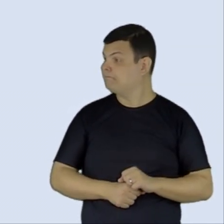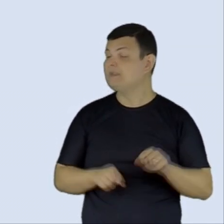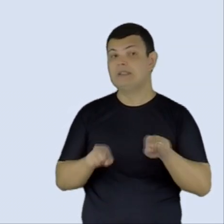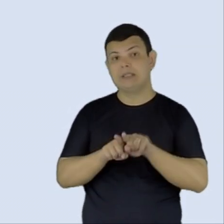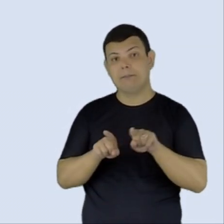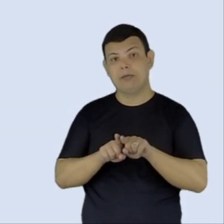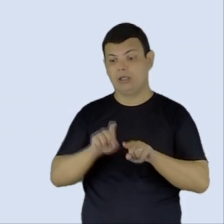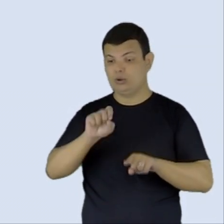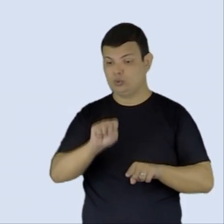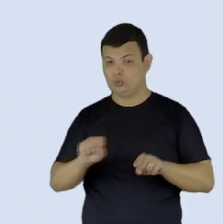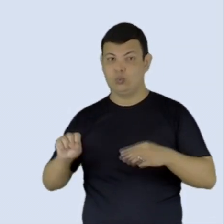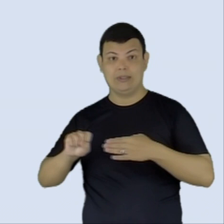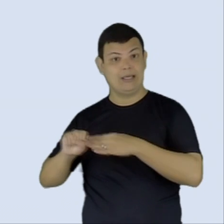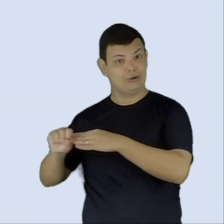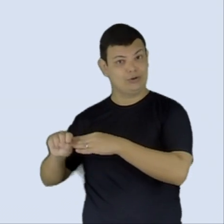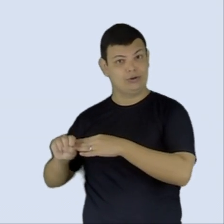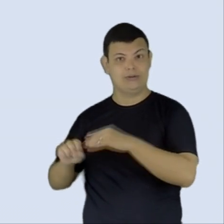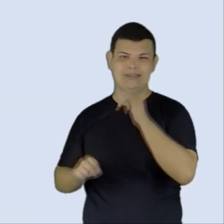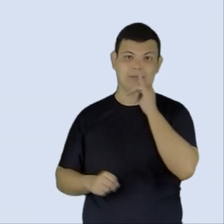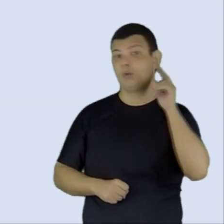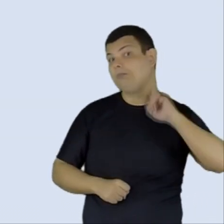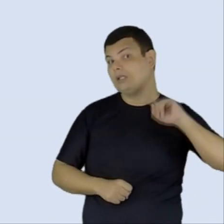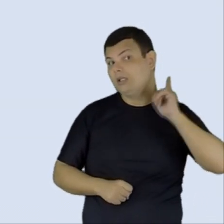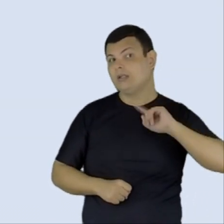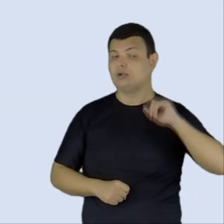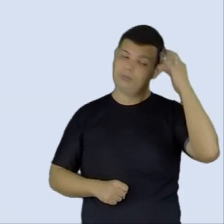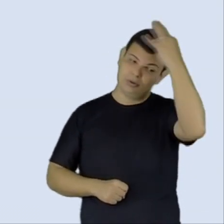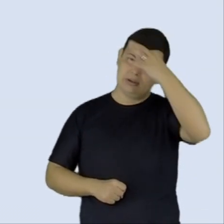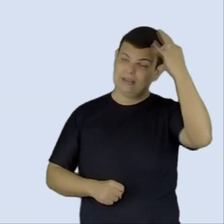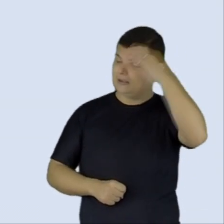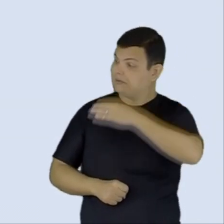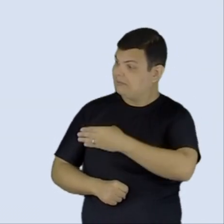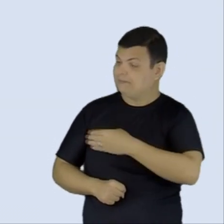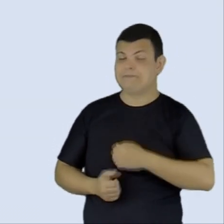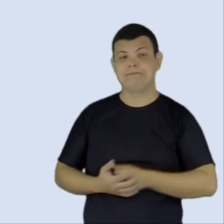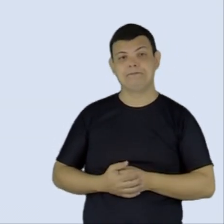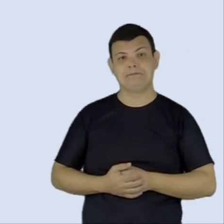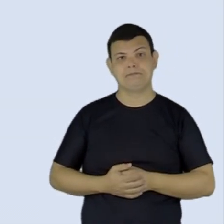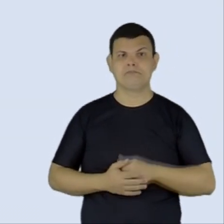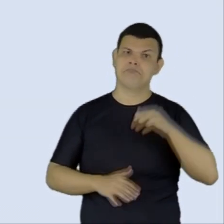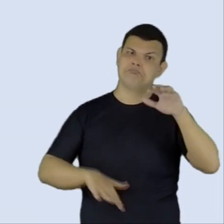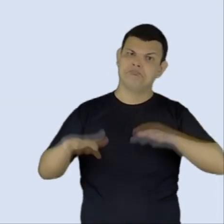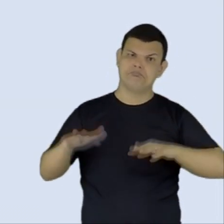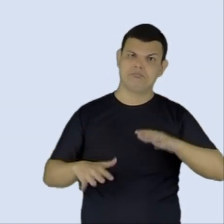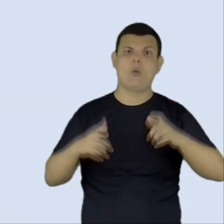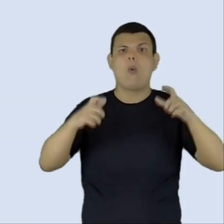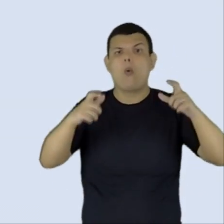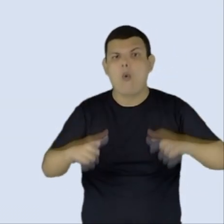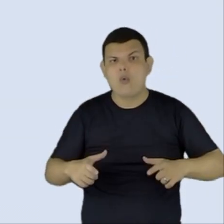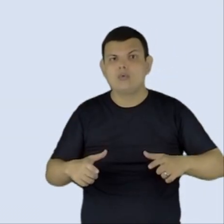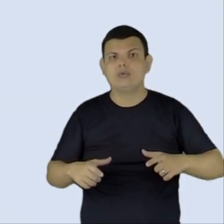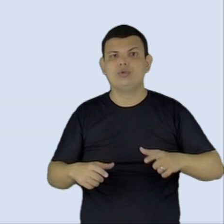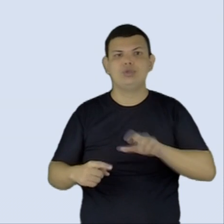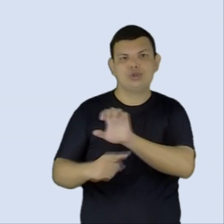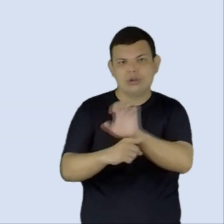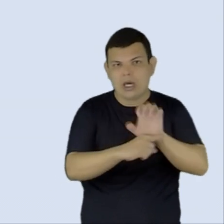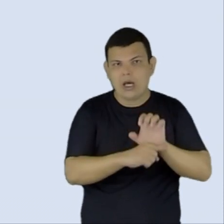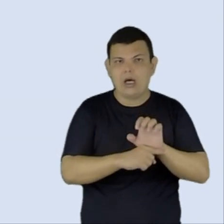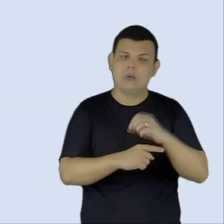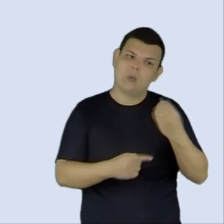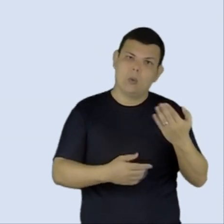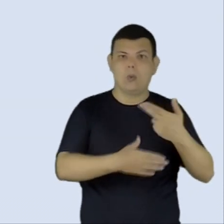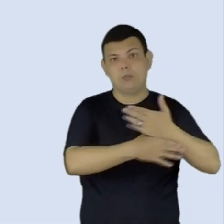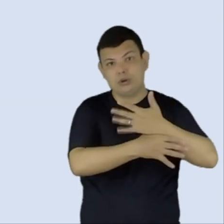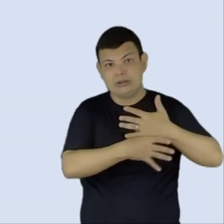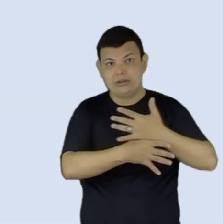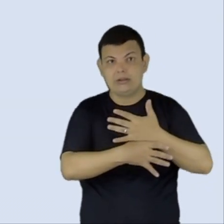da região sudeste, aqui ó, Minas Gerais e Espírito Santo. Então, dependendo da localização do estado, do município,